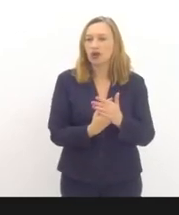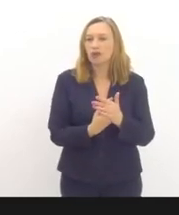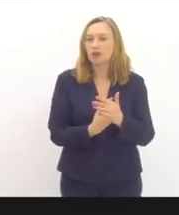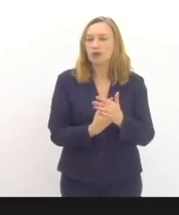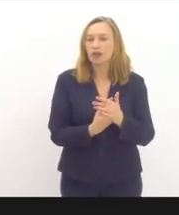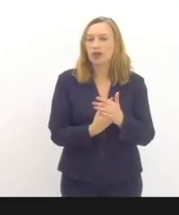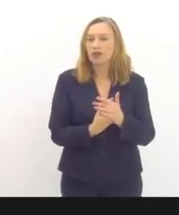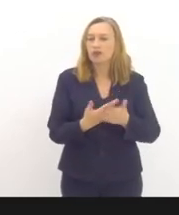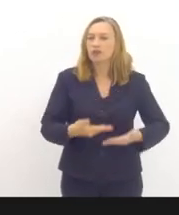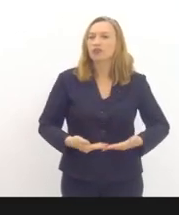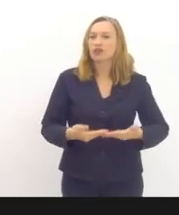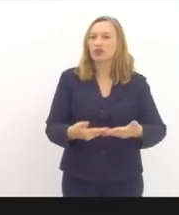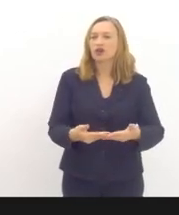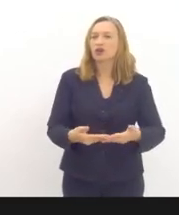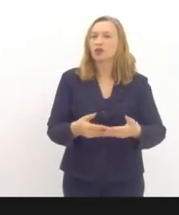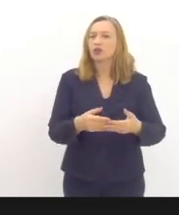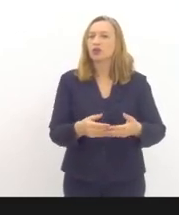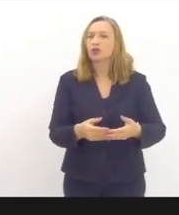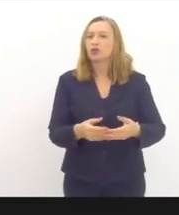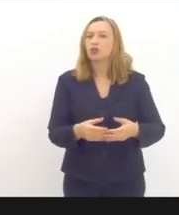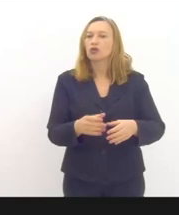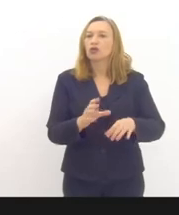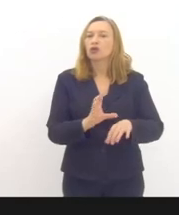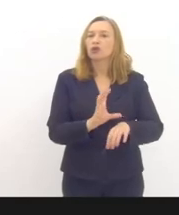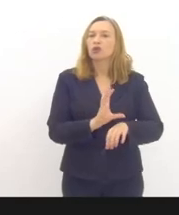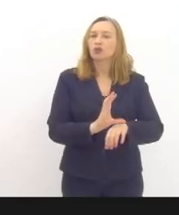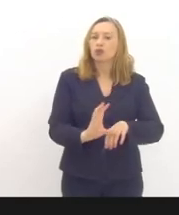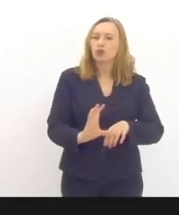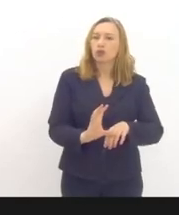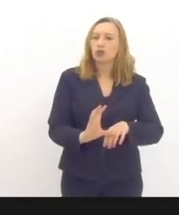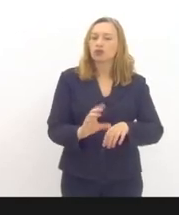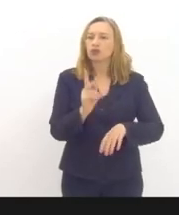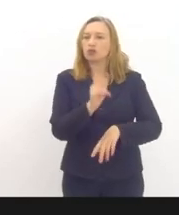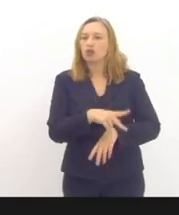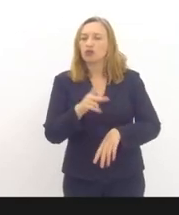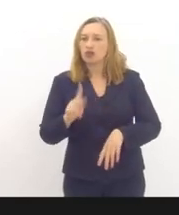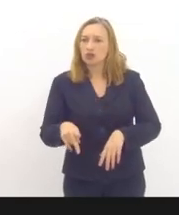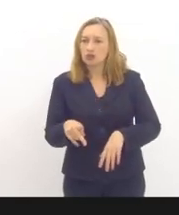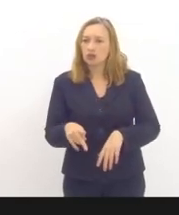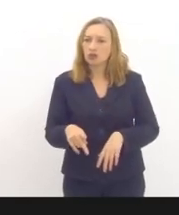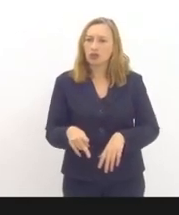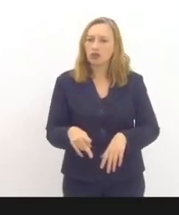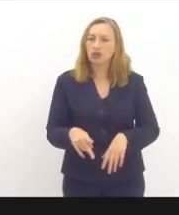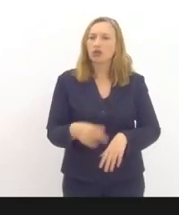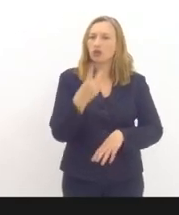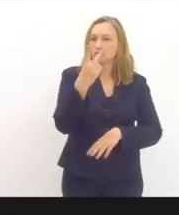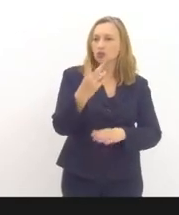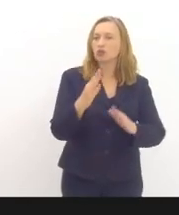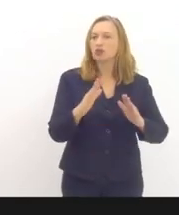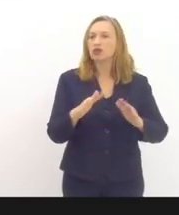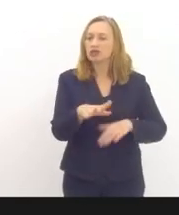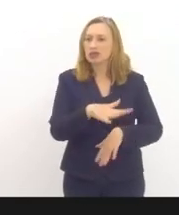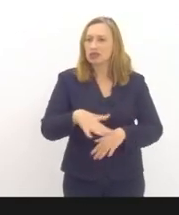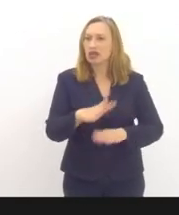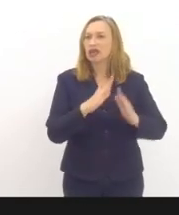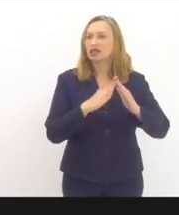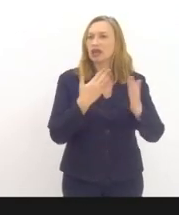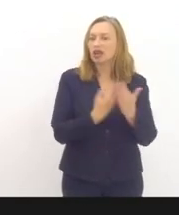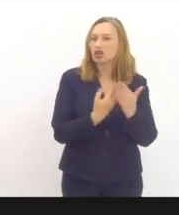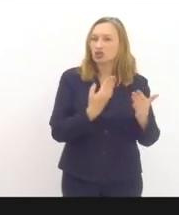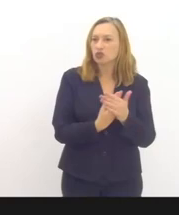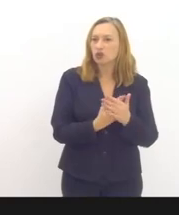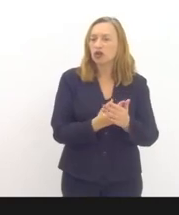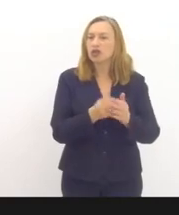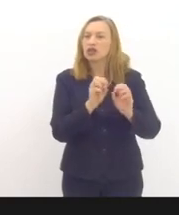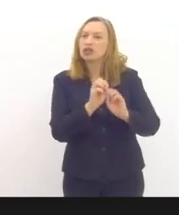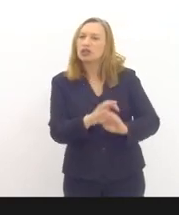que ofertam curso normal. Eu vi o mencionado, como o caso de Aperibé, de ter duas unidades escolares e ter uma que ensina,